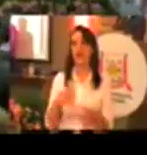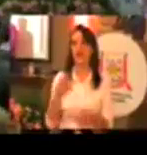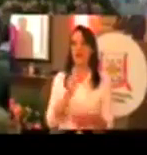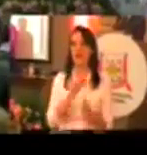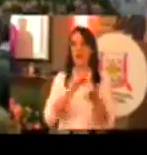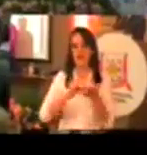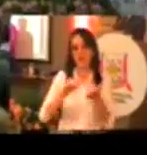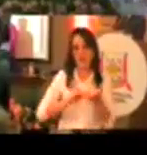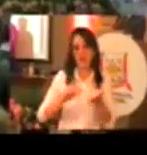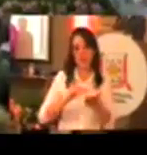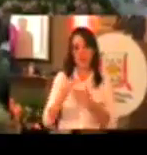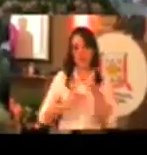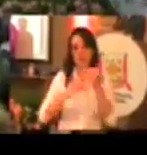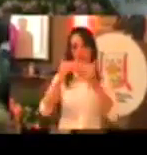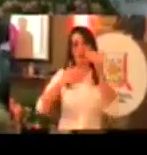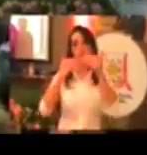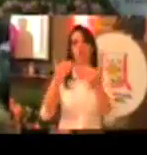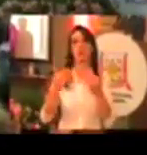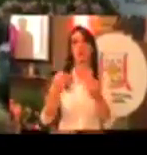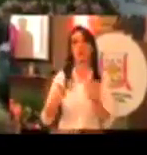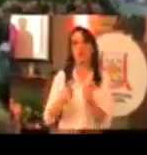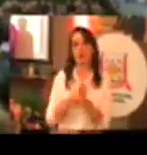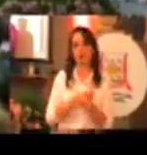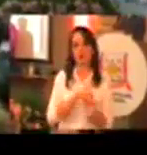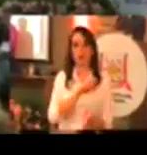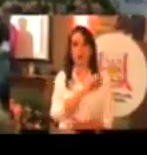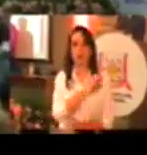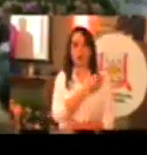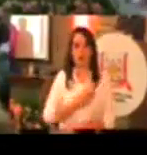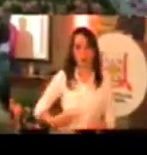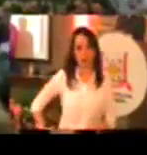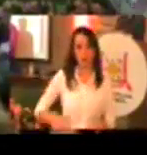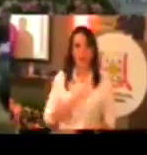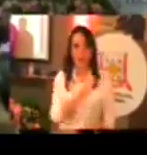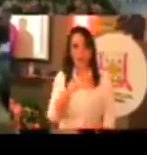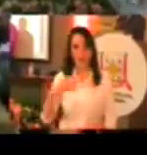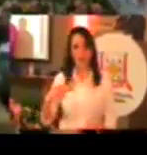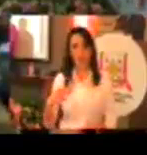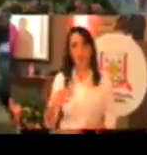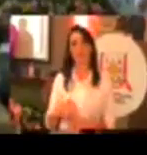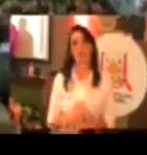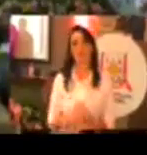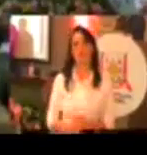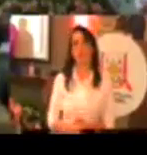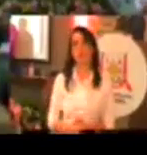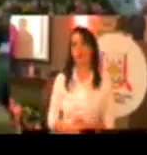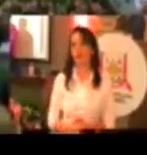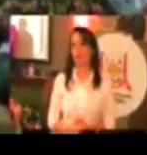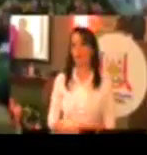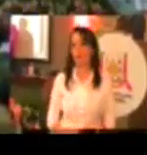Representando a Secretaria de Desenvolvimento Regional, que é o órgão do governo do Estado de Santa Catarina,